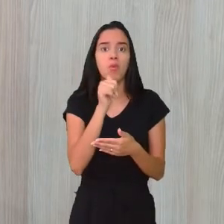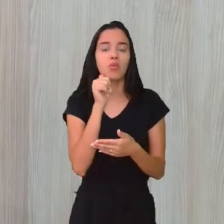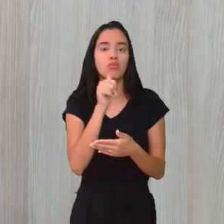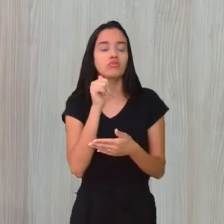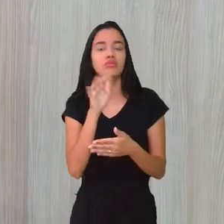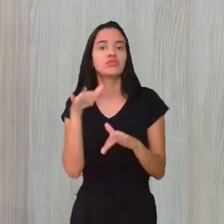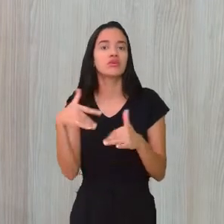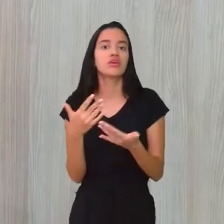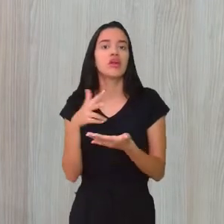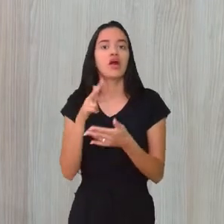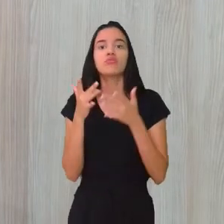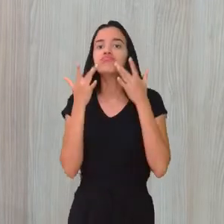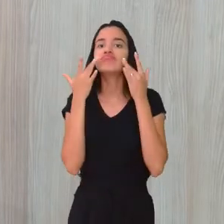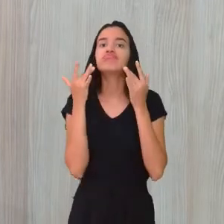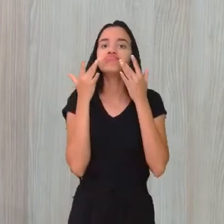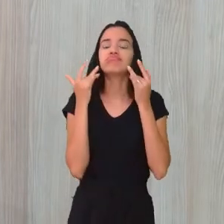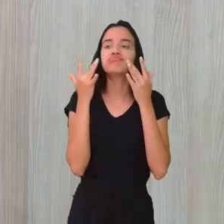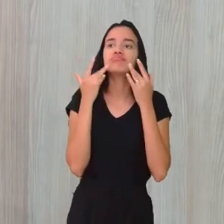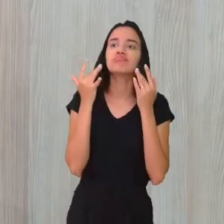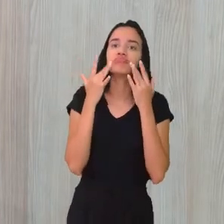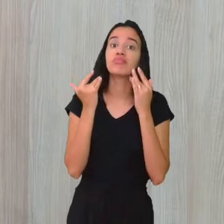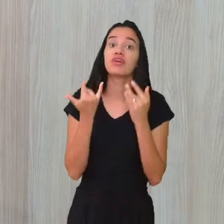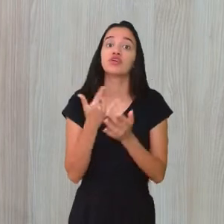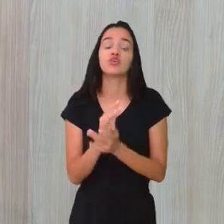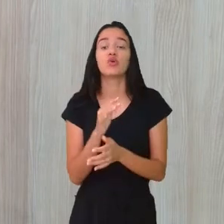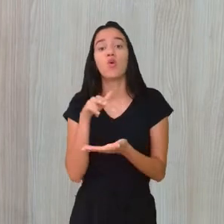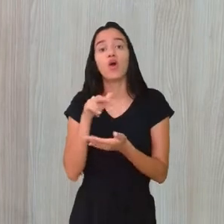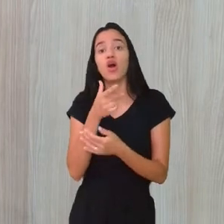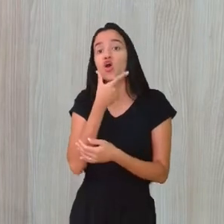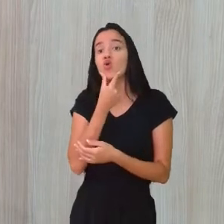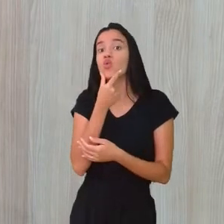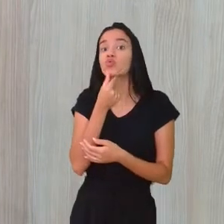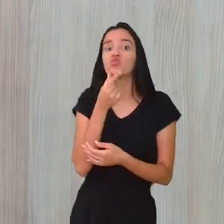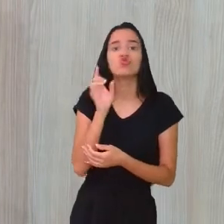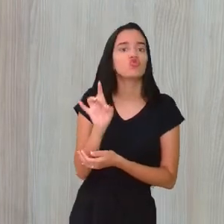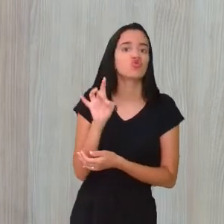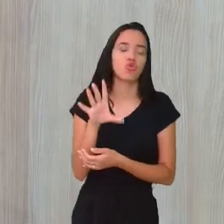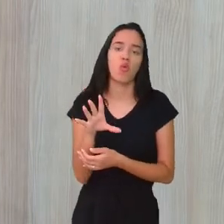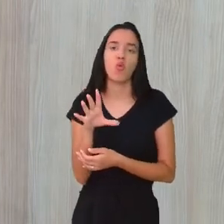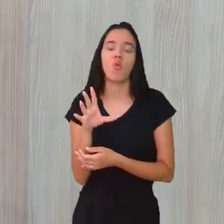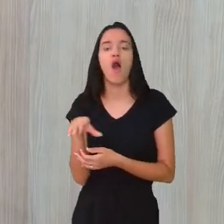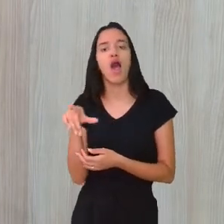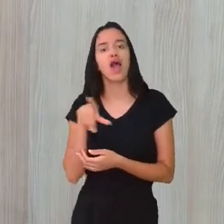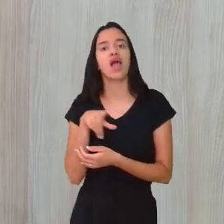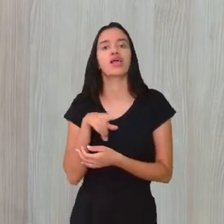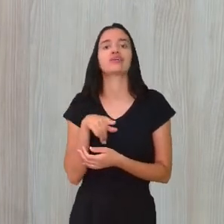Então, os papéis femininos eram feitos por homens. E a gente tinha as máscaras